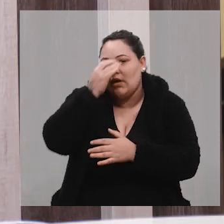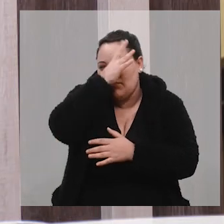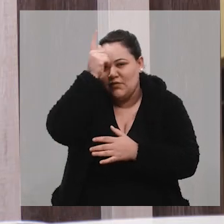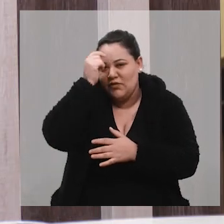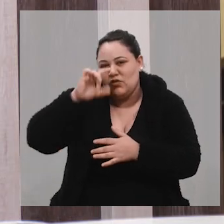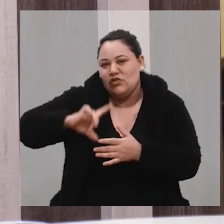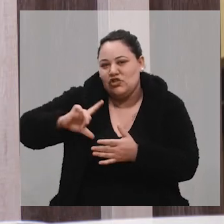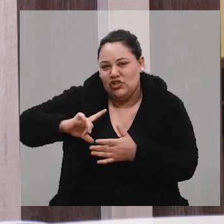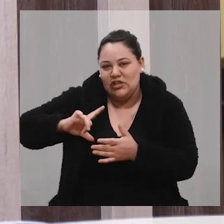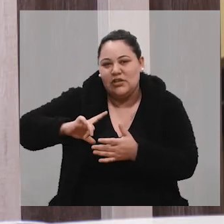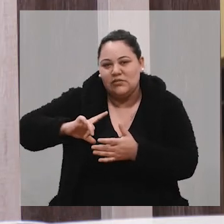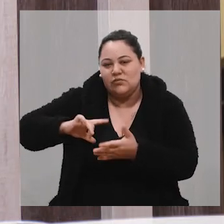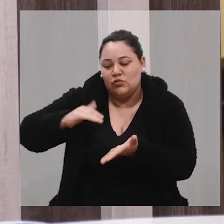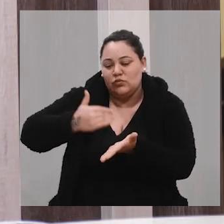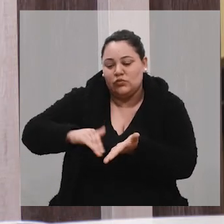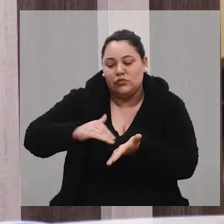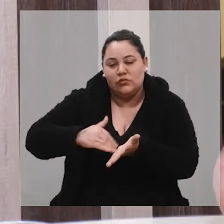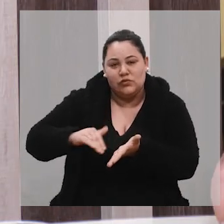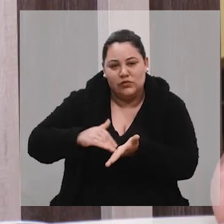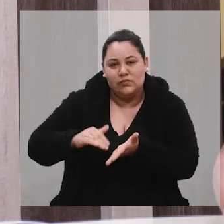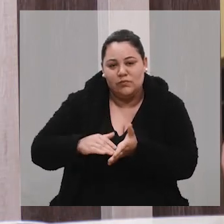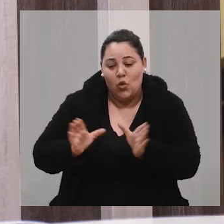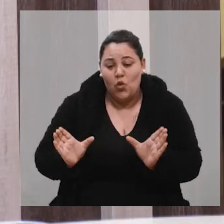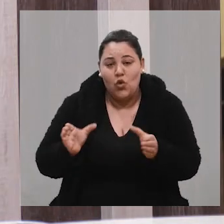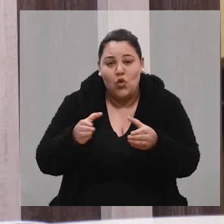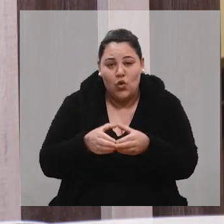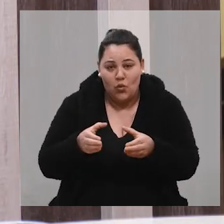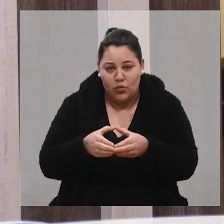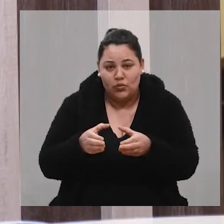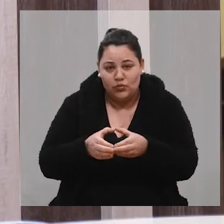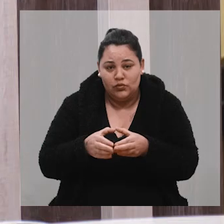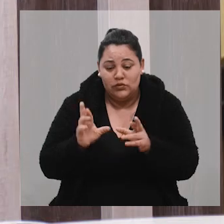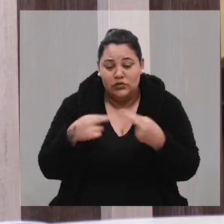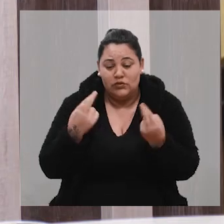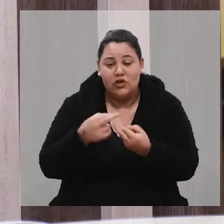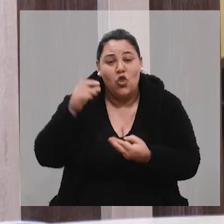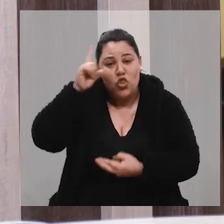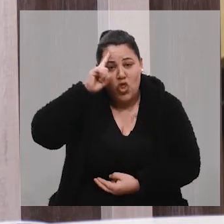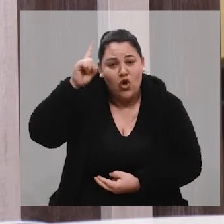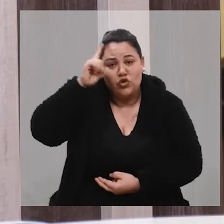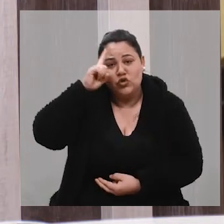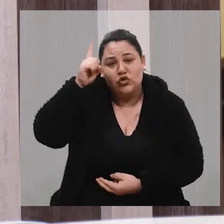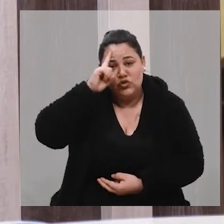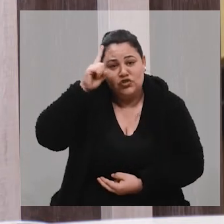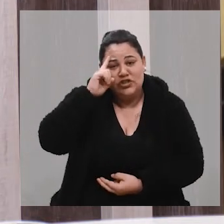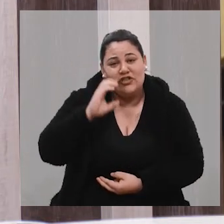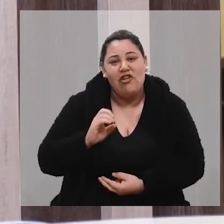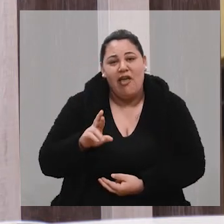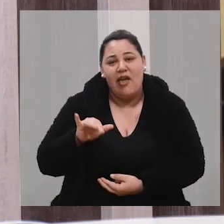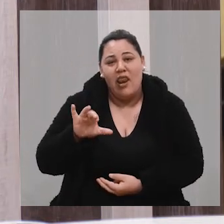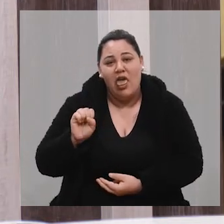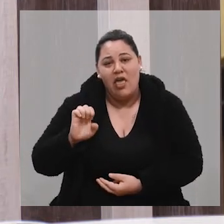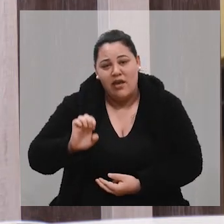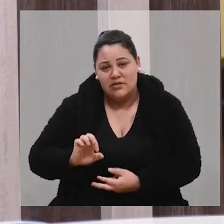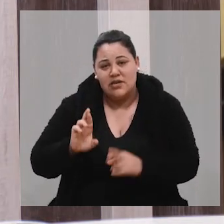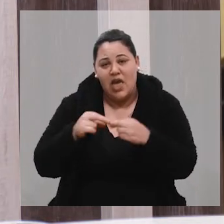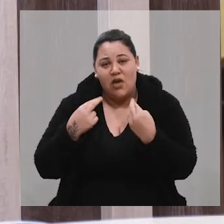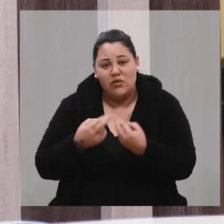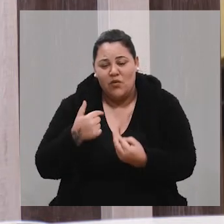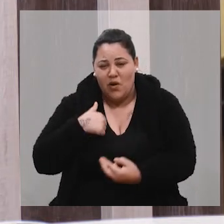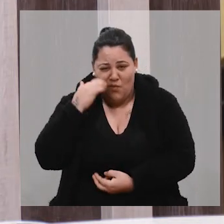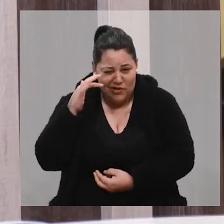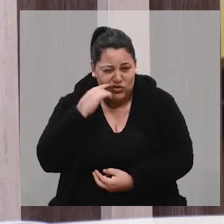mantinha um gabinete de crise se reunindo diariamente? Imagino que o senhor participasse também dessas